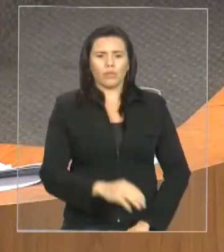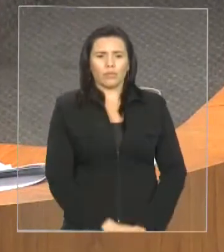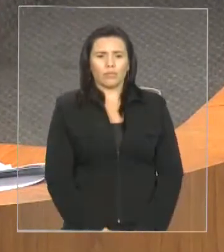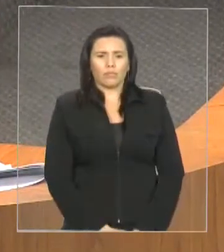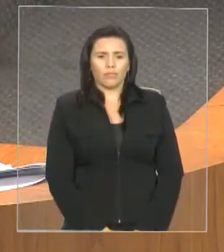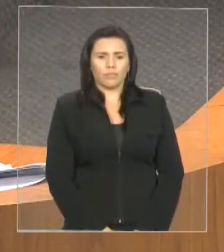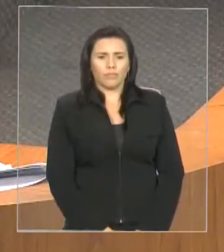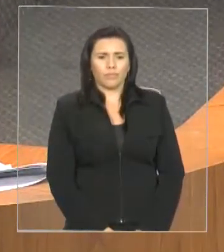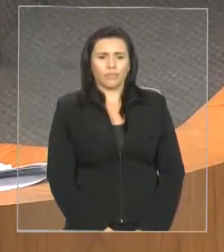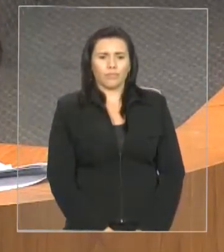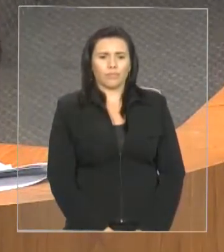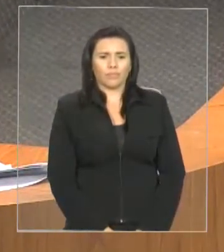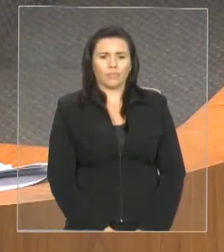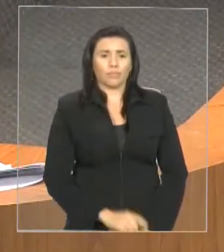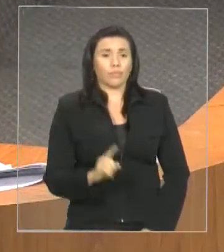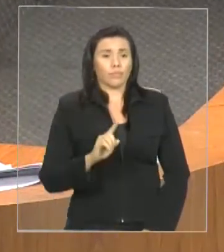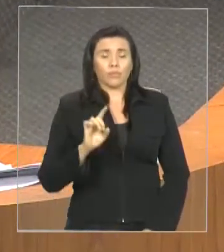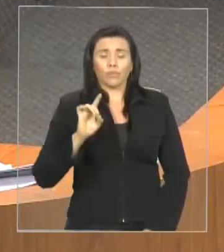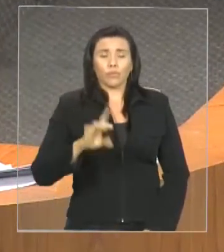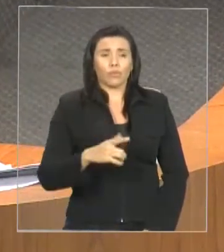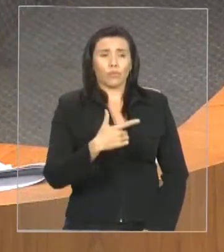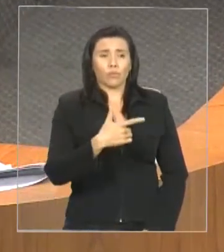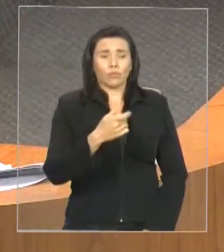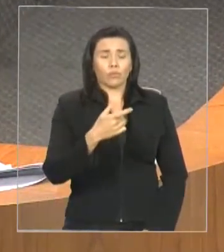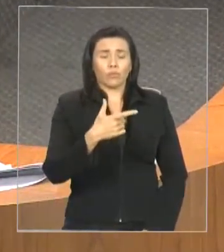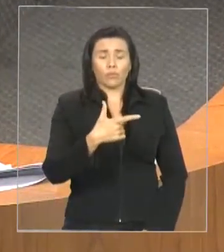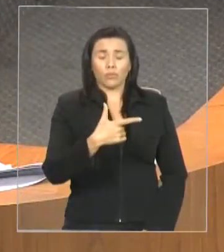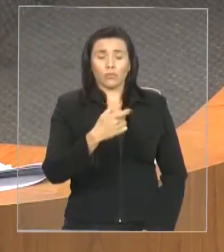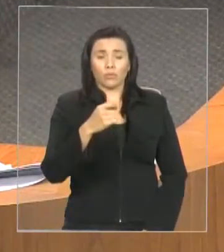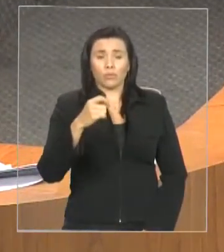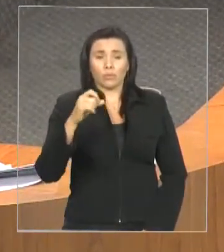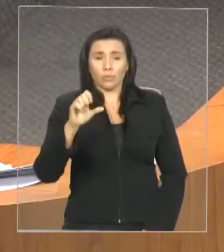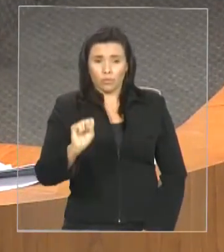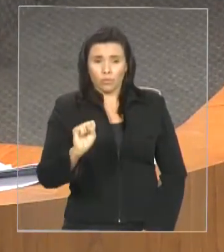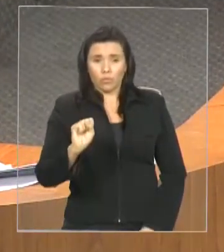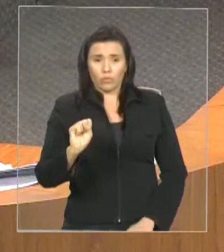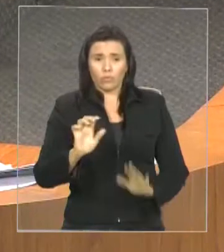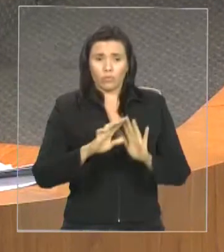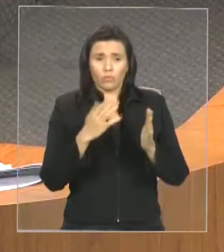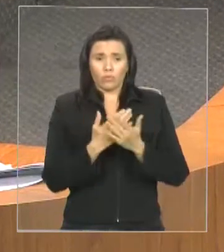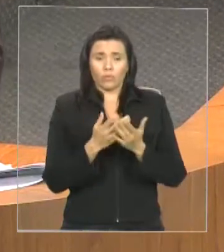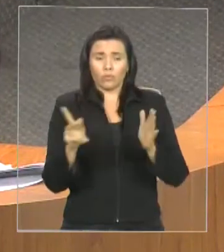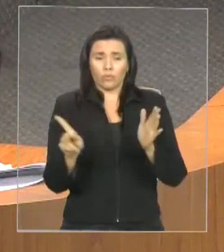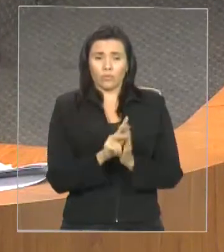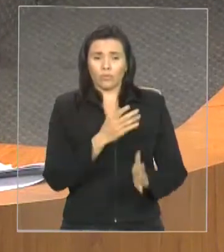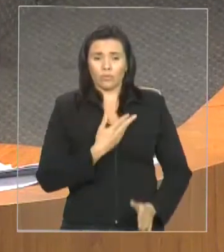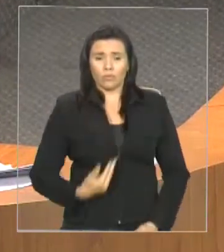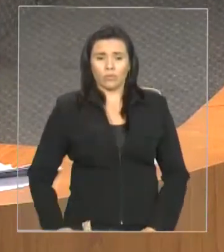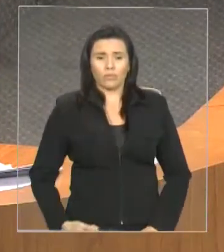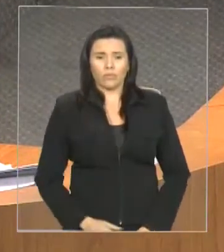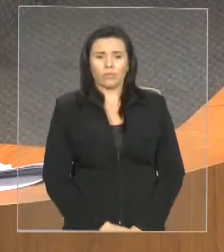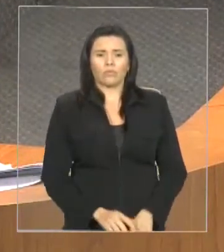escolas do governo do Estado, mas todas as escolas que necessitam de reparo, de apoio do governo.